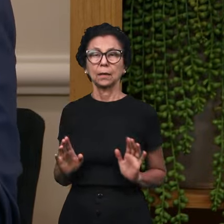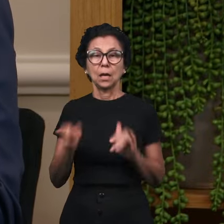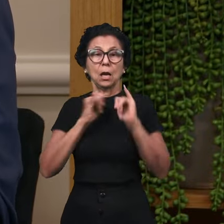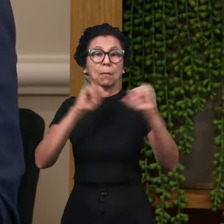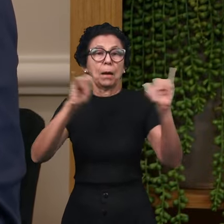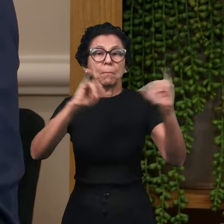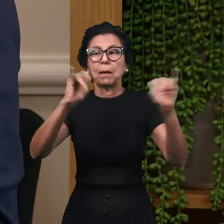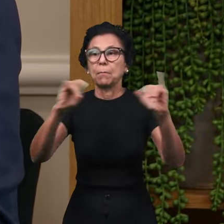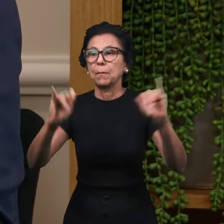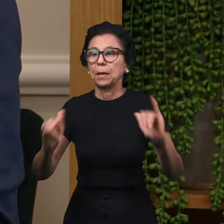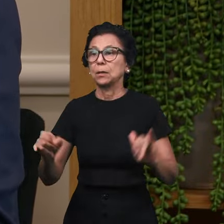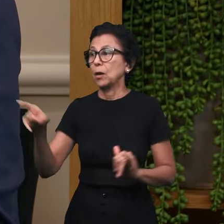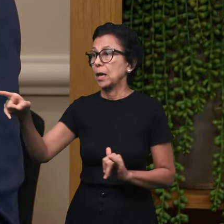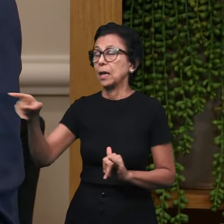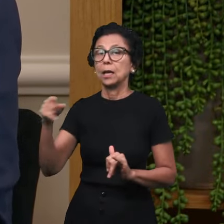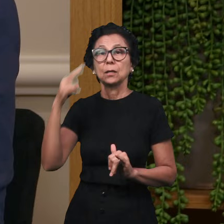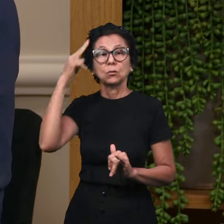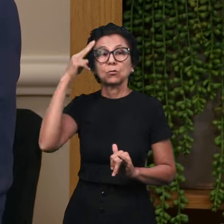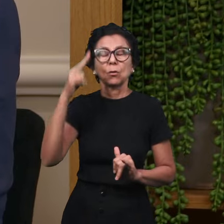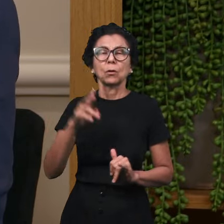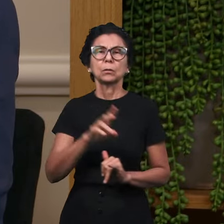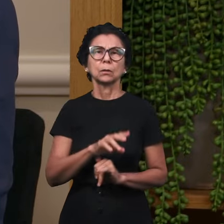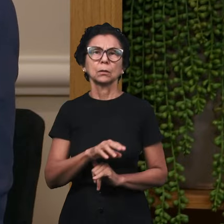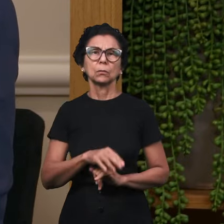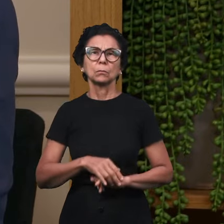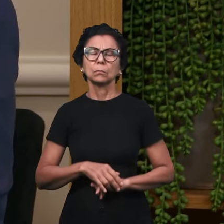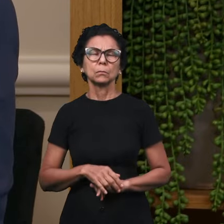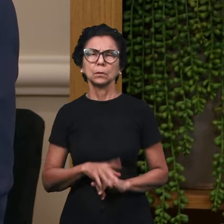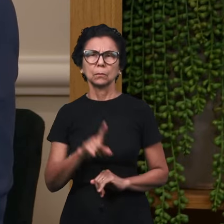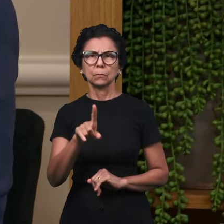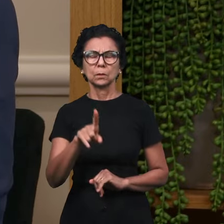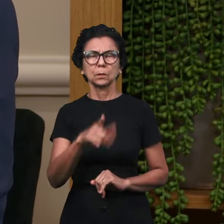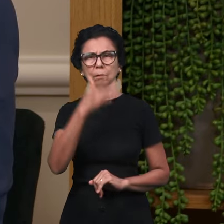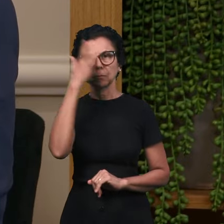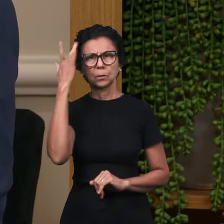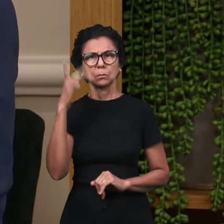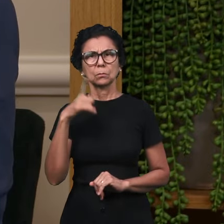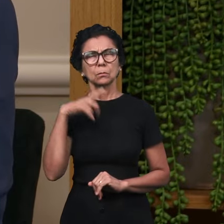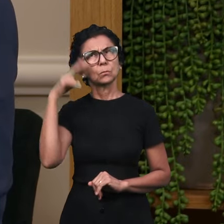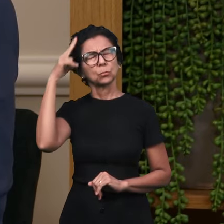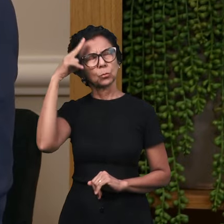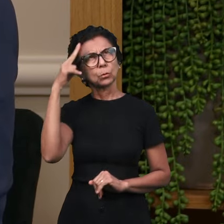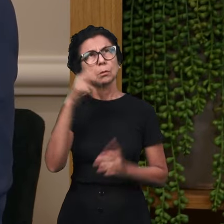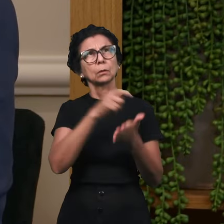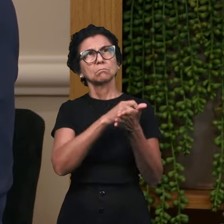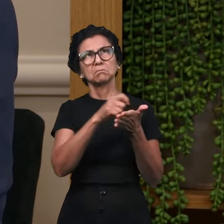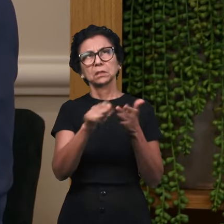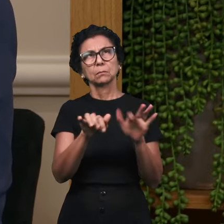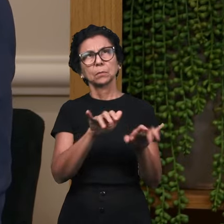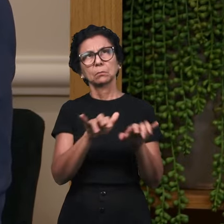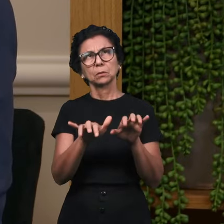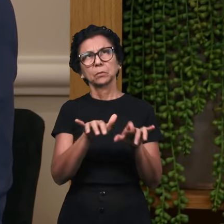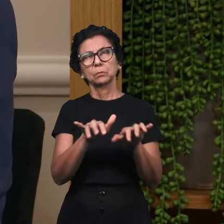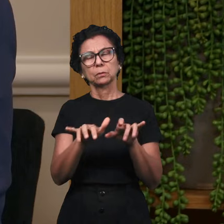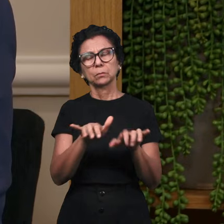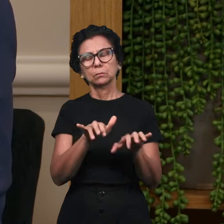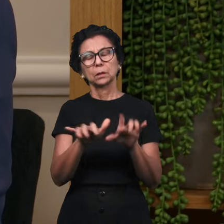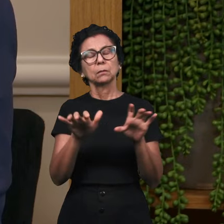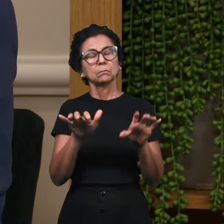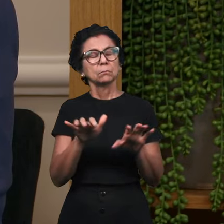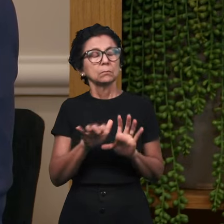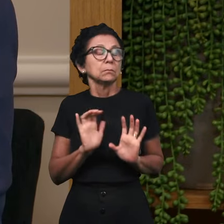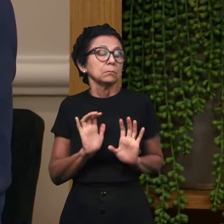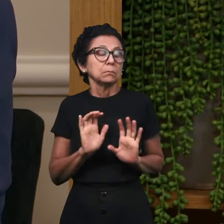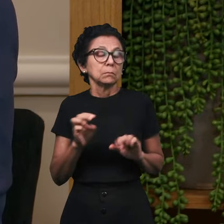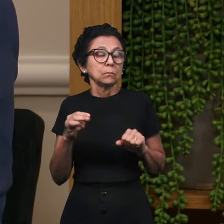ficamos divulgando. Então, o irmão teve um sonho, ele escreve o sonho, né? Escreve ou digita no seu